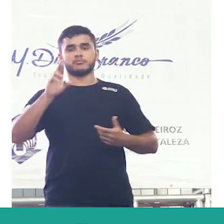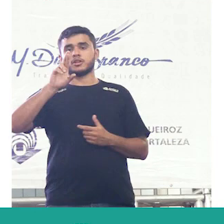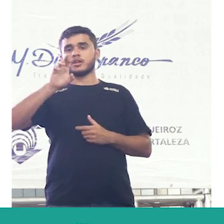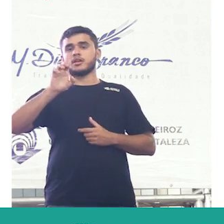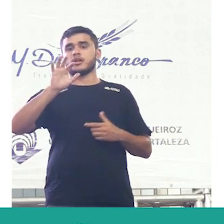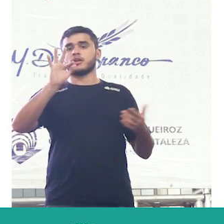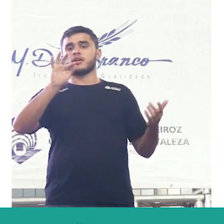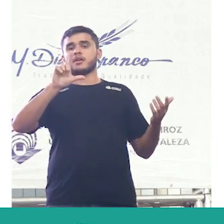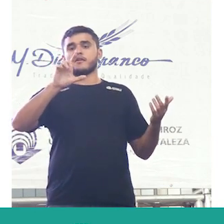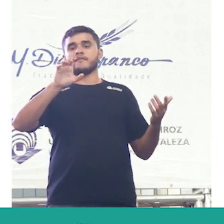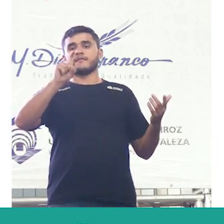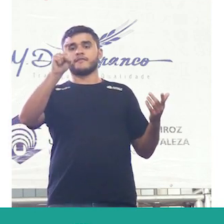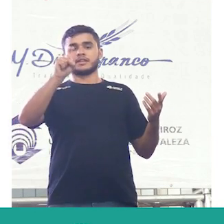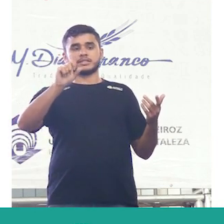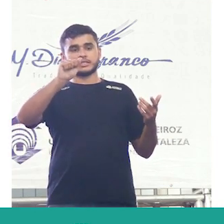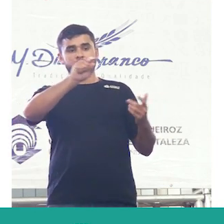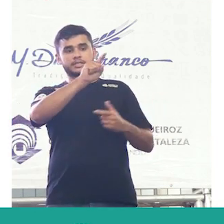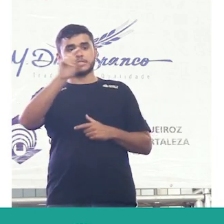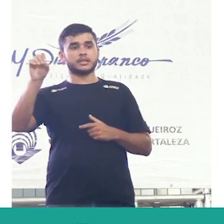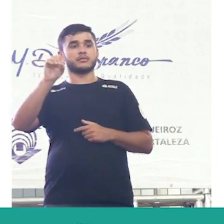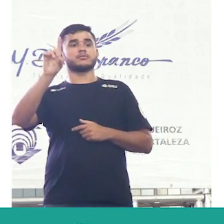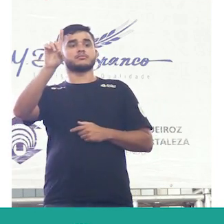Reflexão da luz.